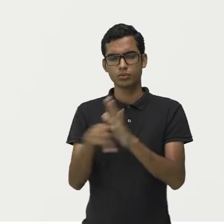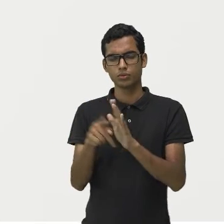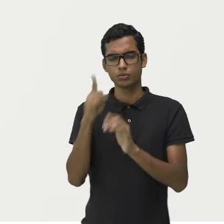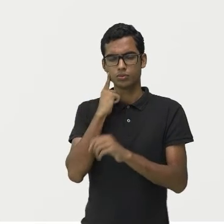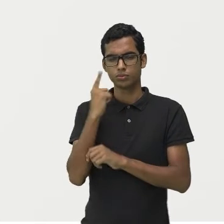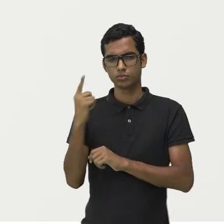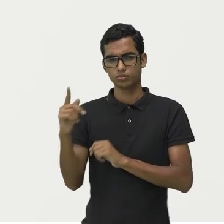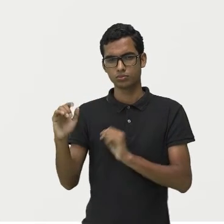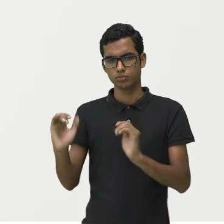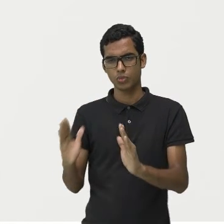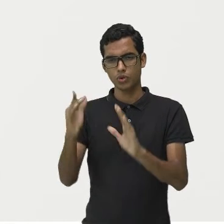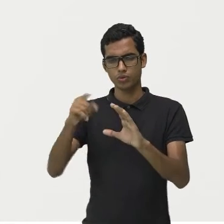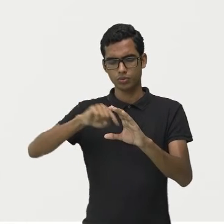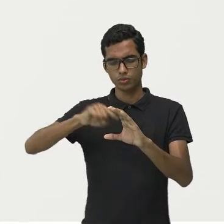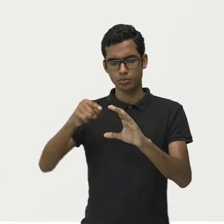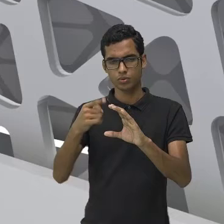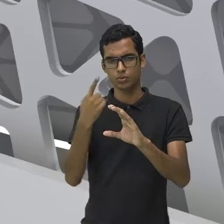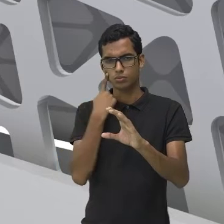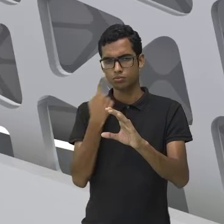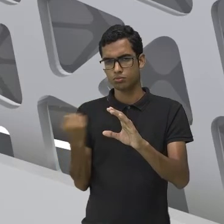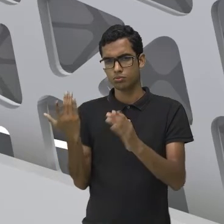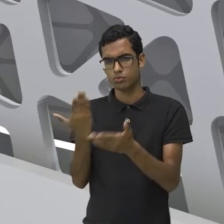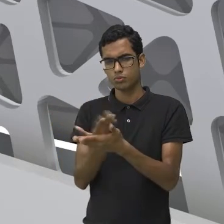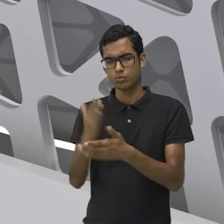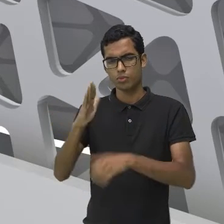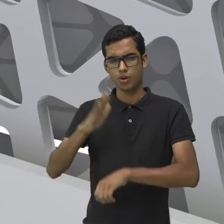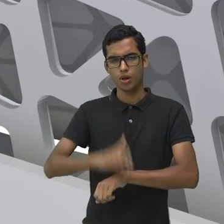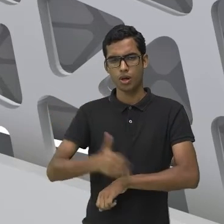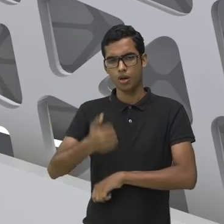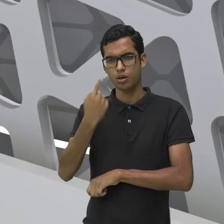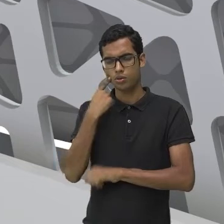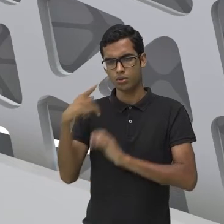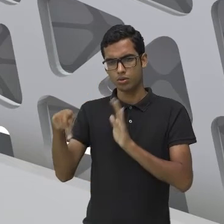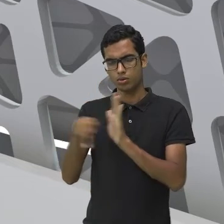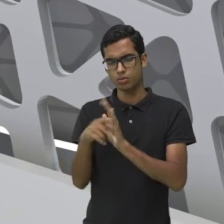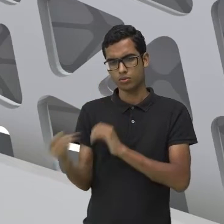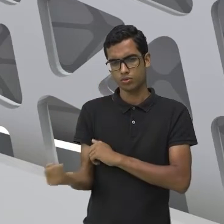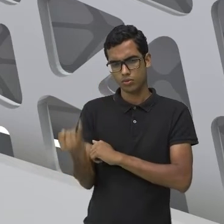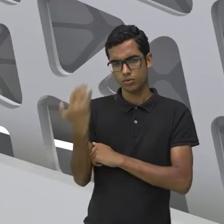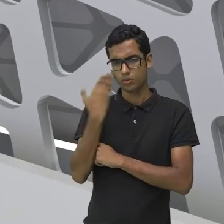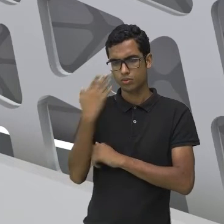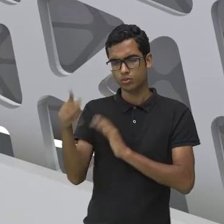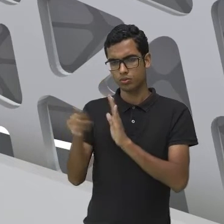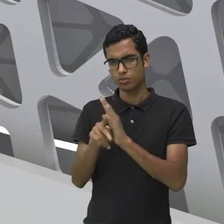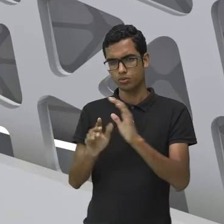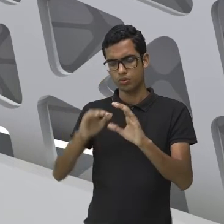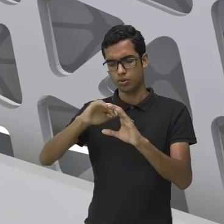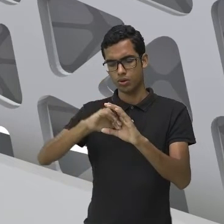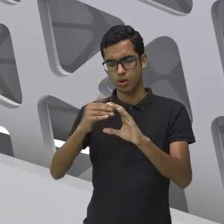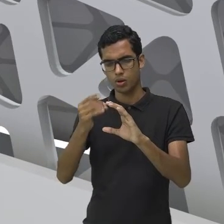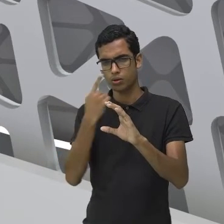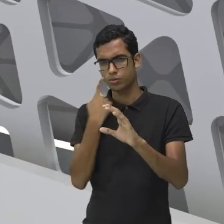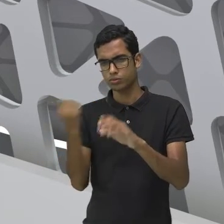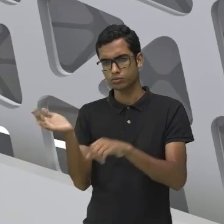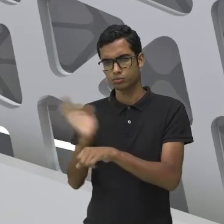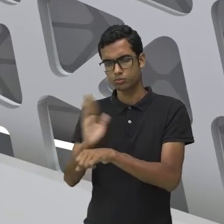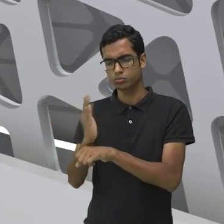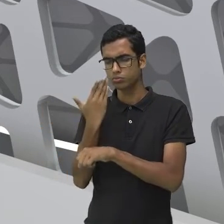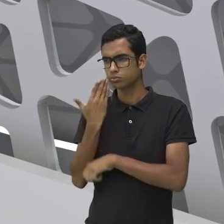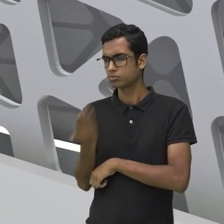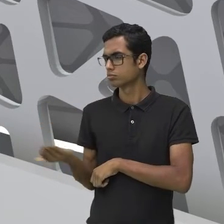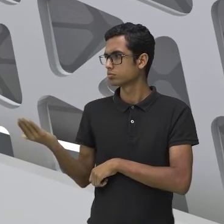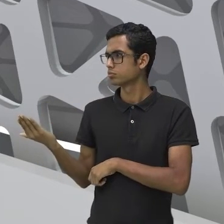espelho convexo. Para a gente observar melhor essa propriedade importante dos espelhos